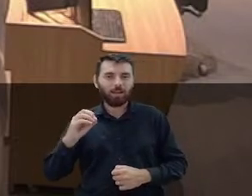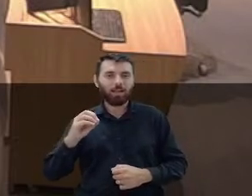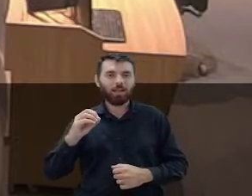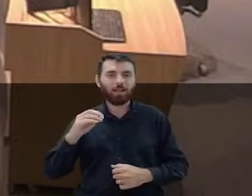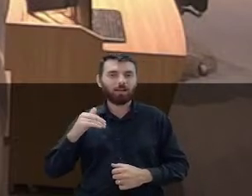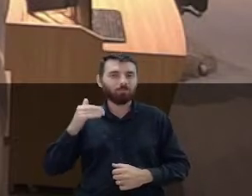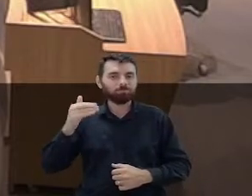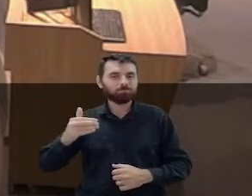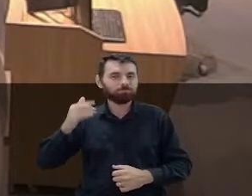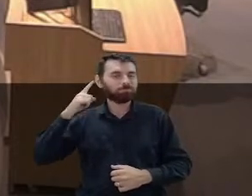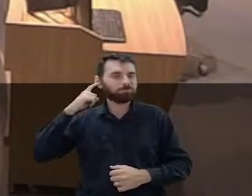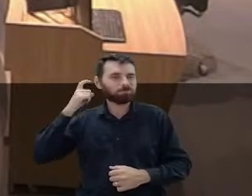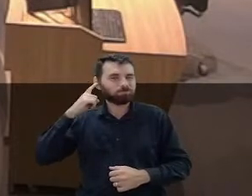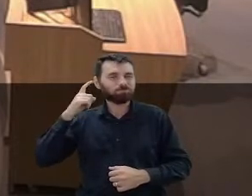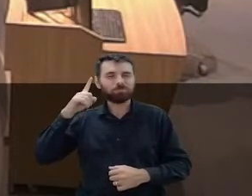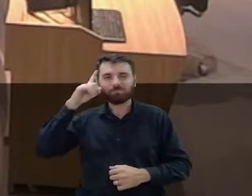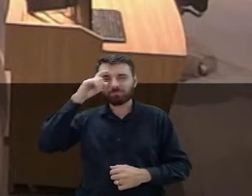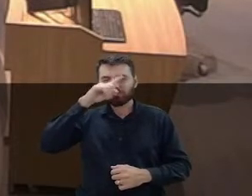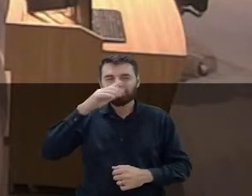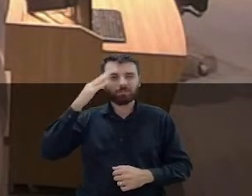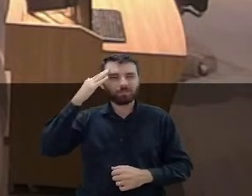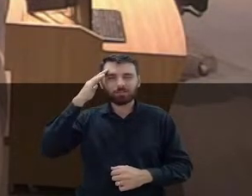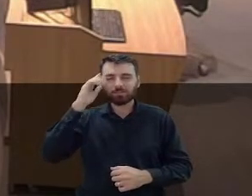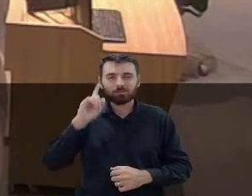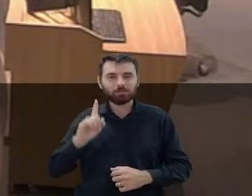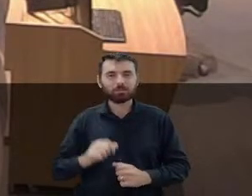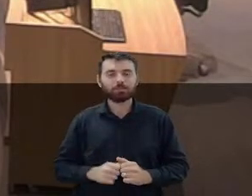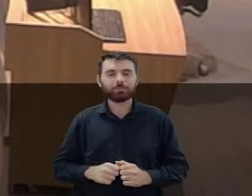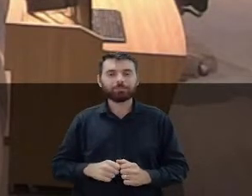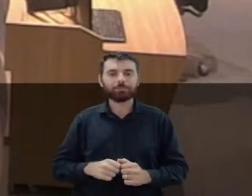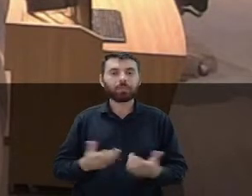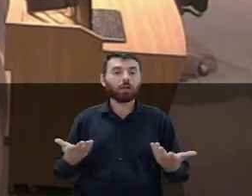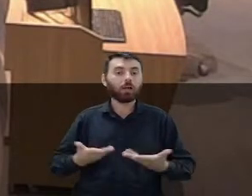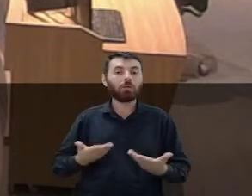Agora a senhora está sem áudio.